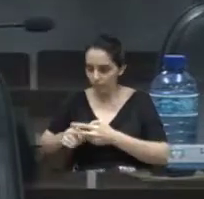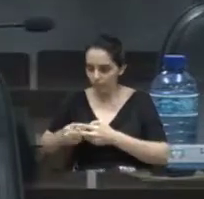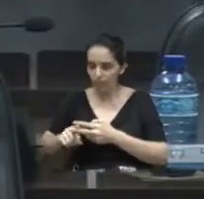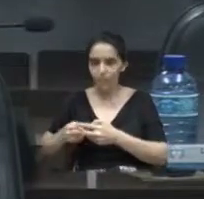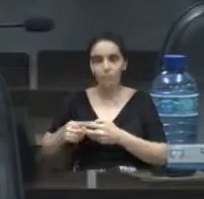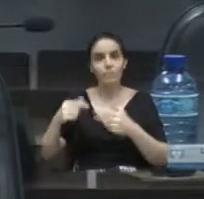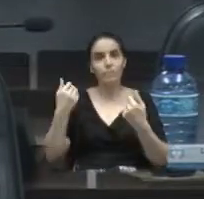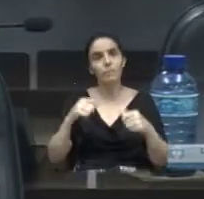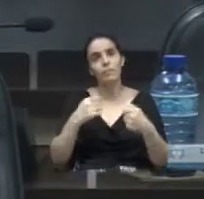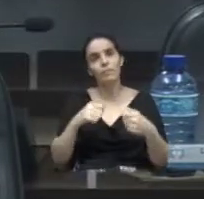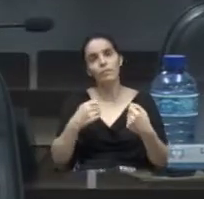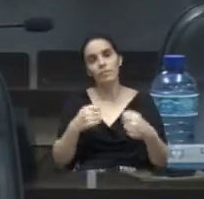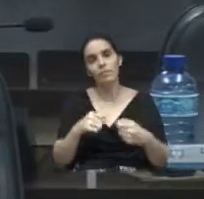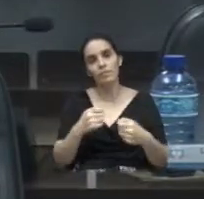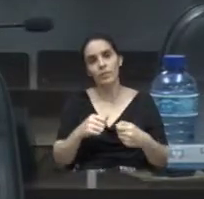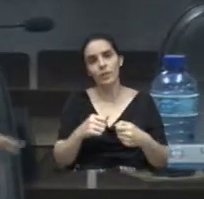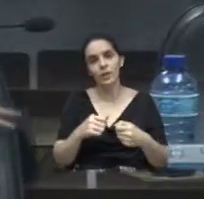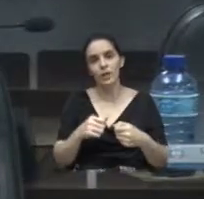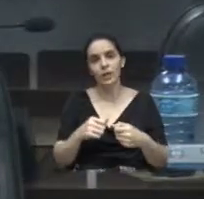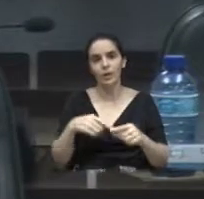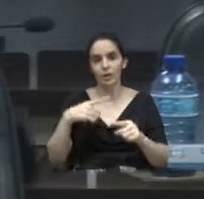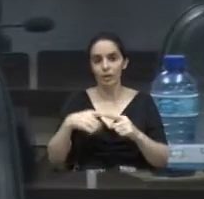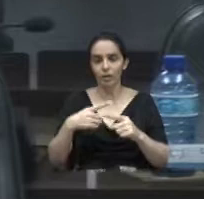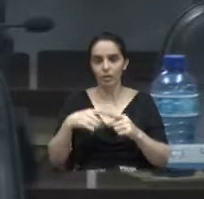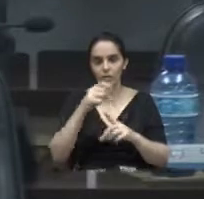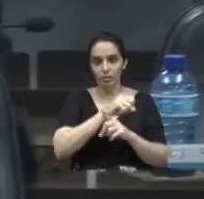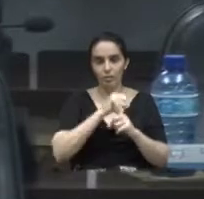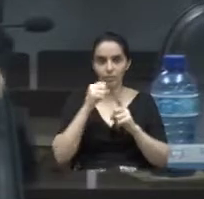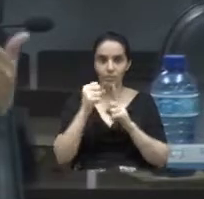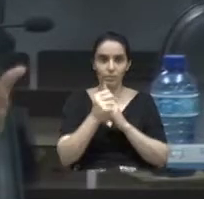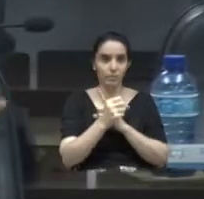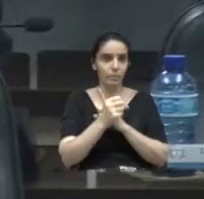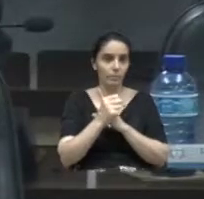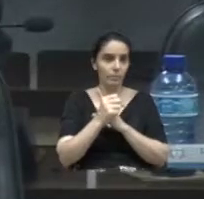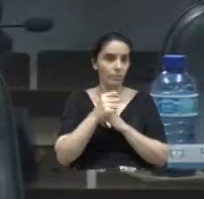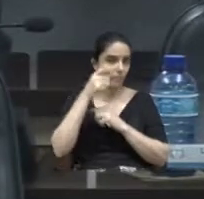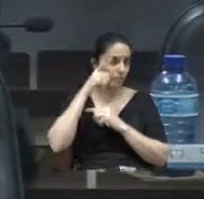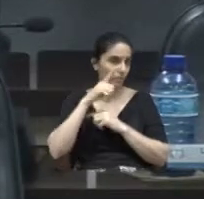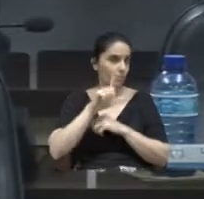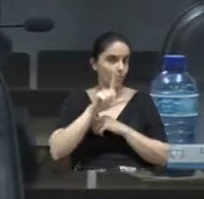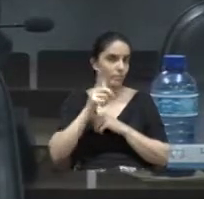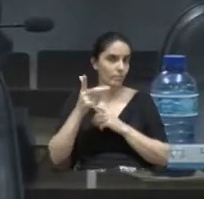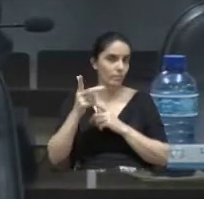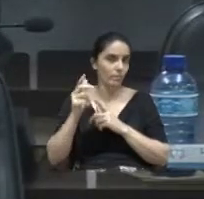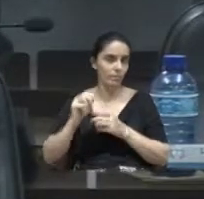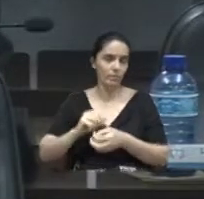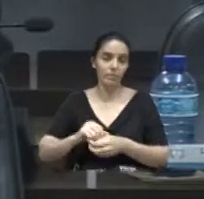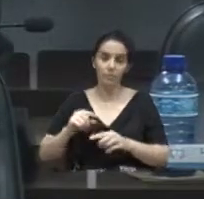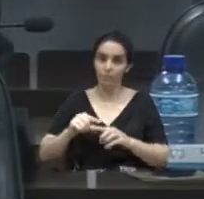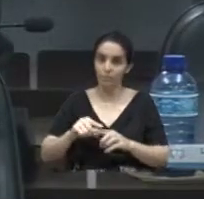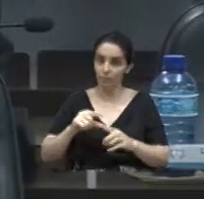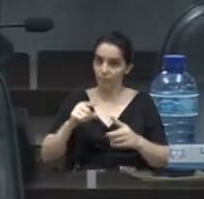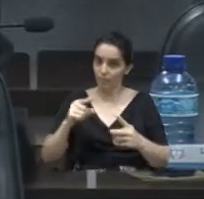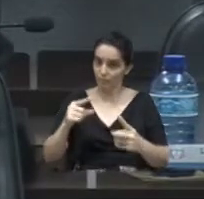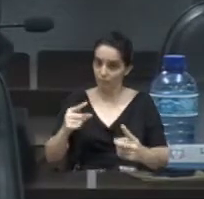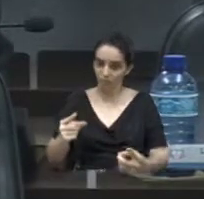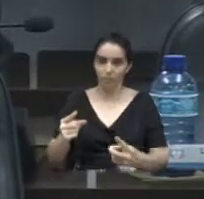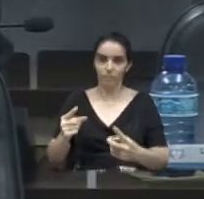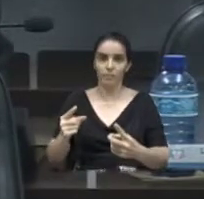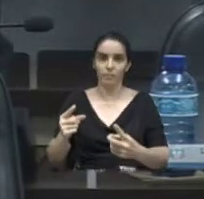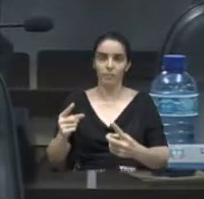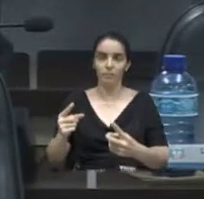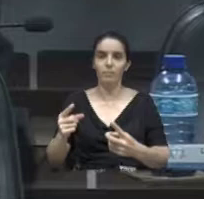horta comunitária, porque a própria sociedade consegue fazer a manutenção dela. Entretanto, existem